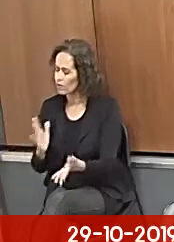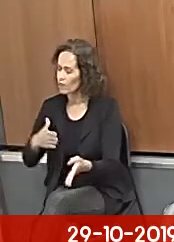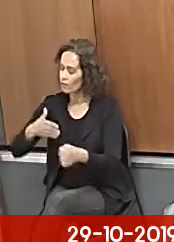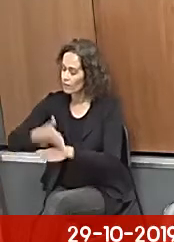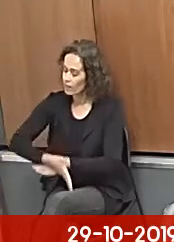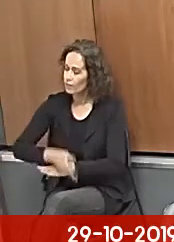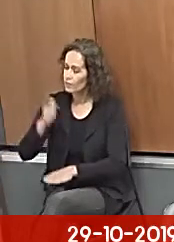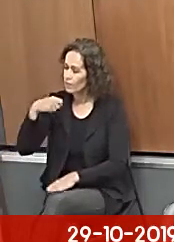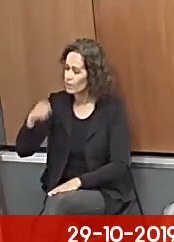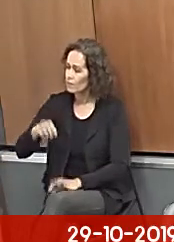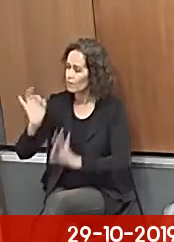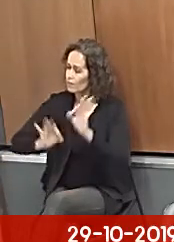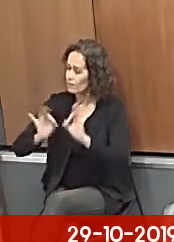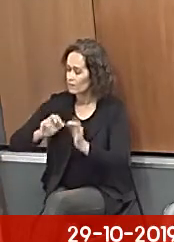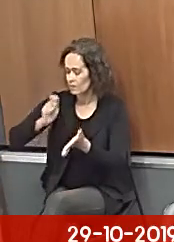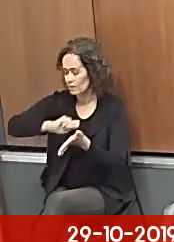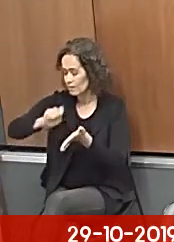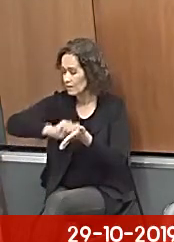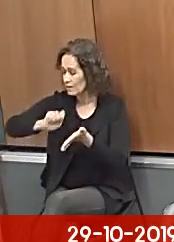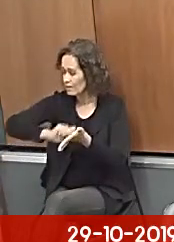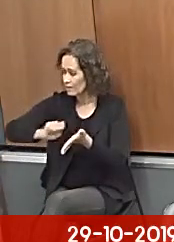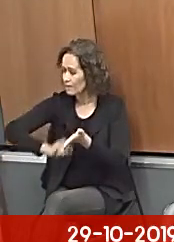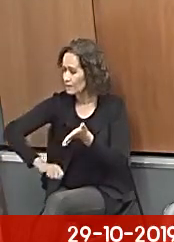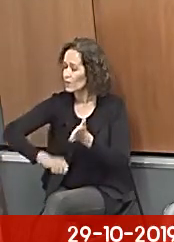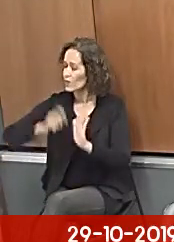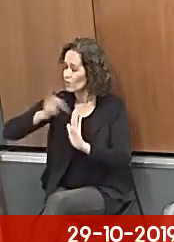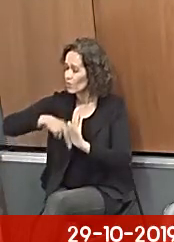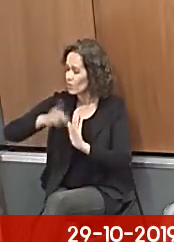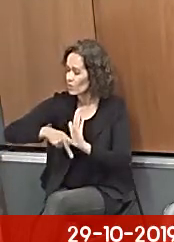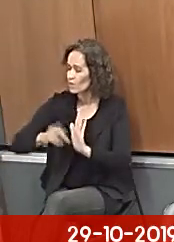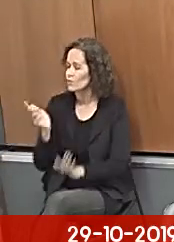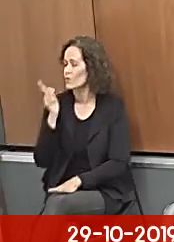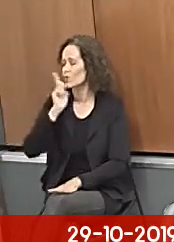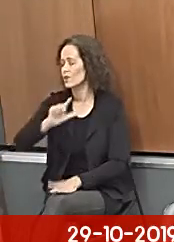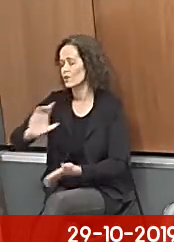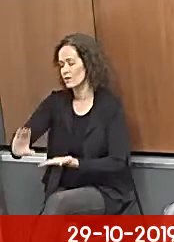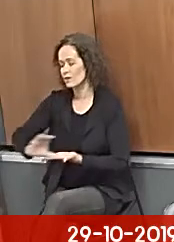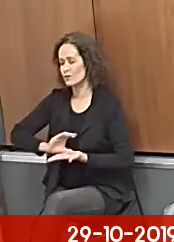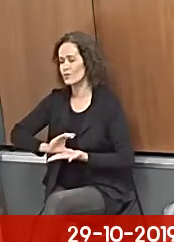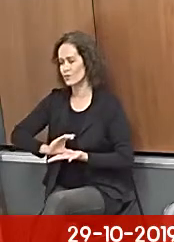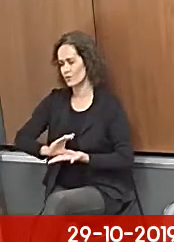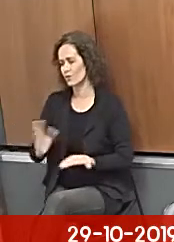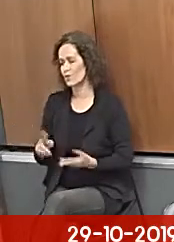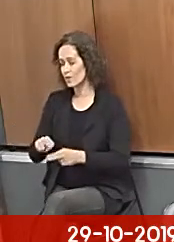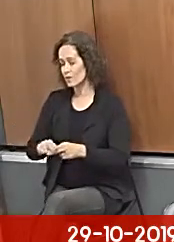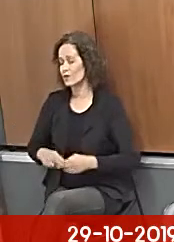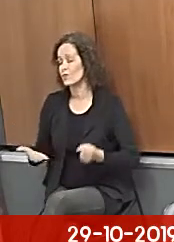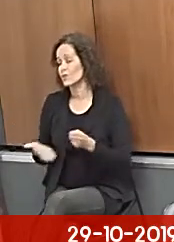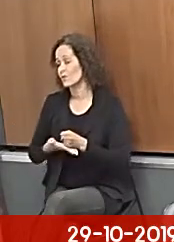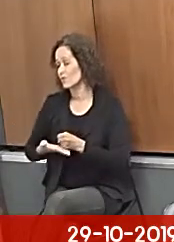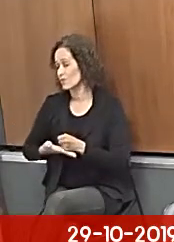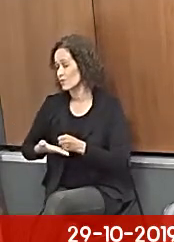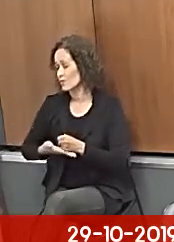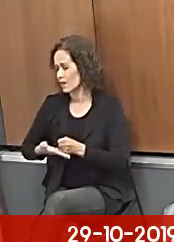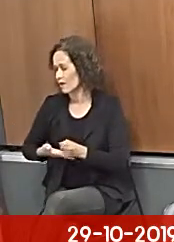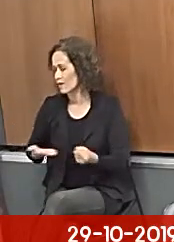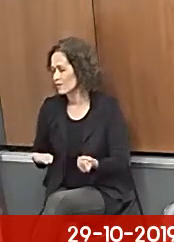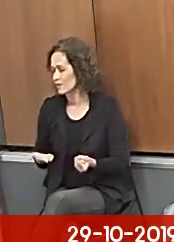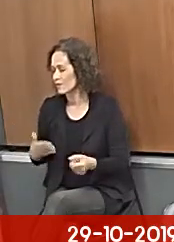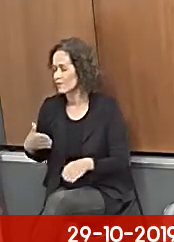escrever um projeto e, por meio desse projeto, fazer uma captação de um recurso. Para isso, o básico hoje está com o